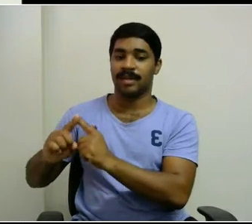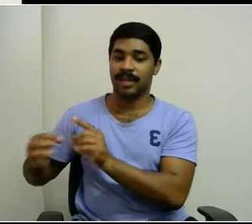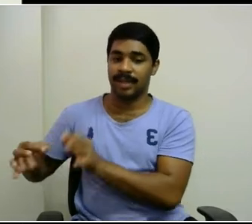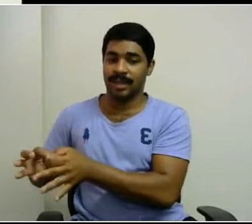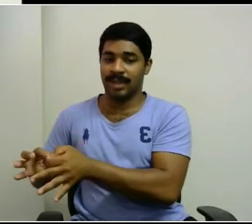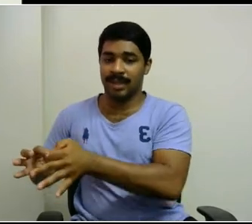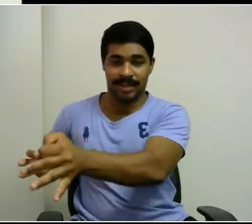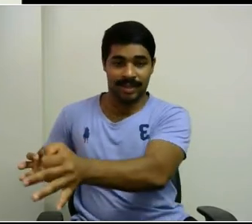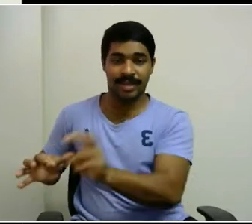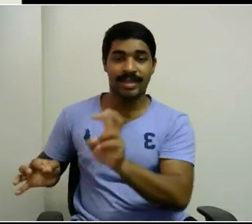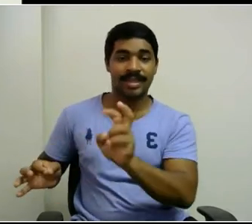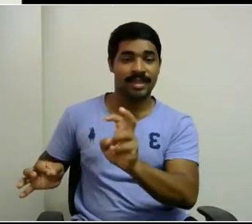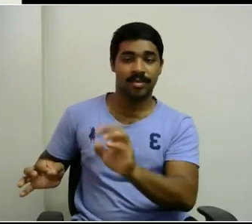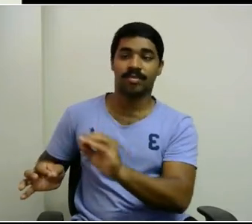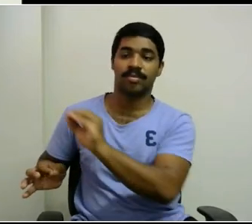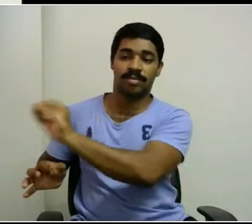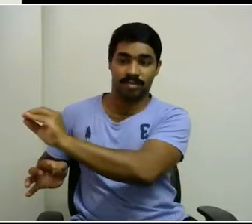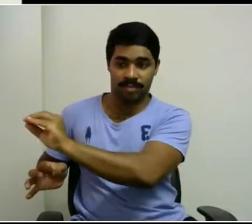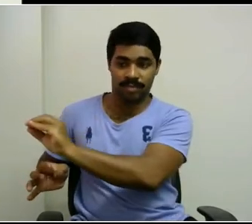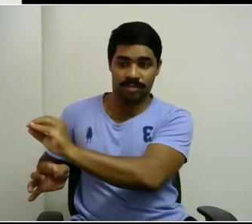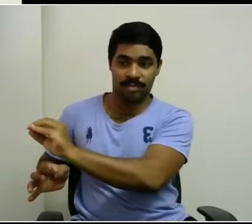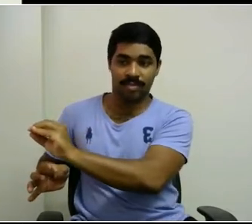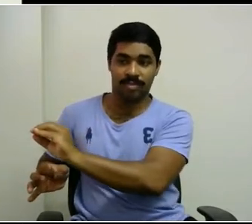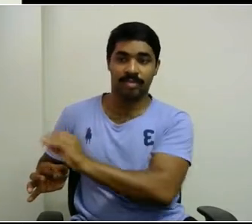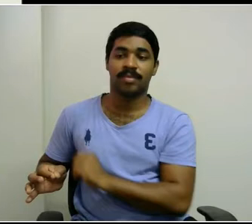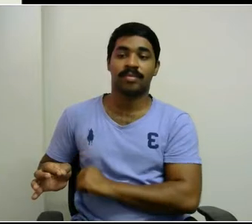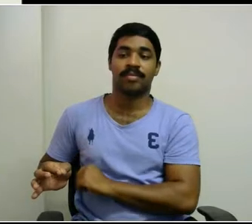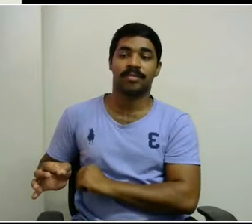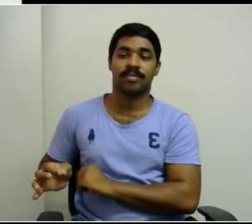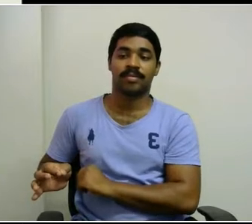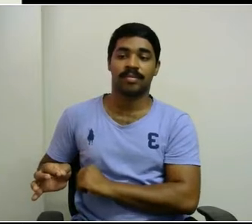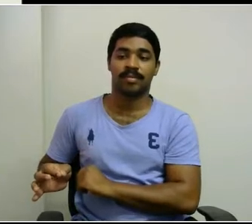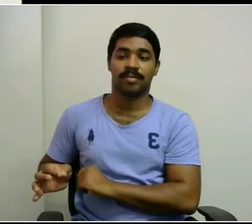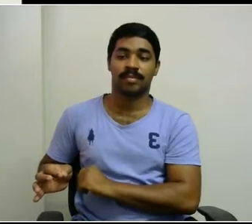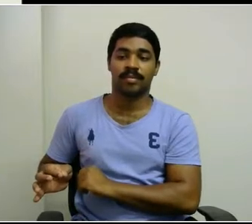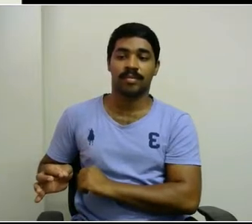vezes o 5, né? Que a base é 2 por 5, então a área dessa base é 2 vezes 5.